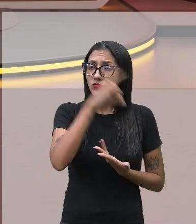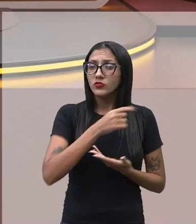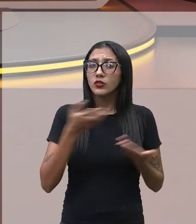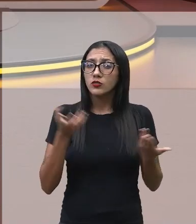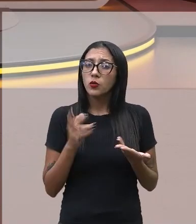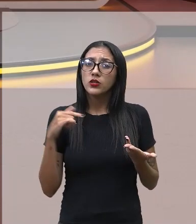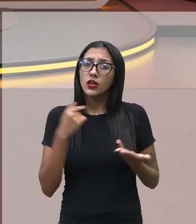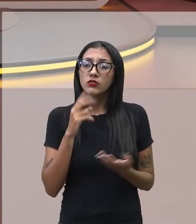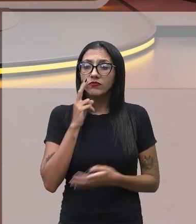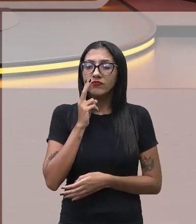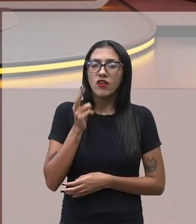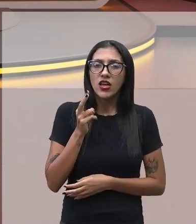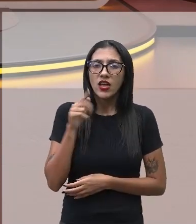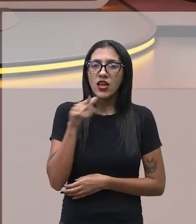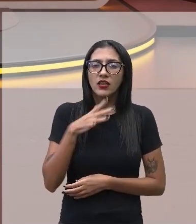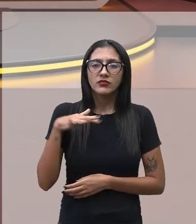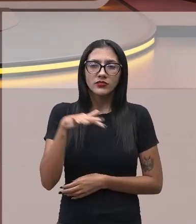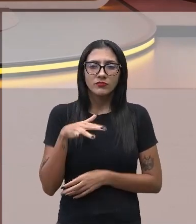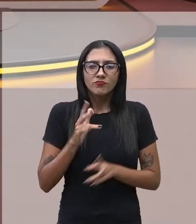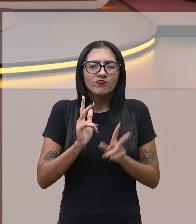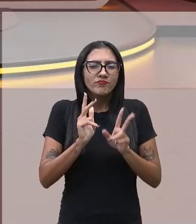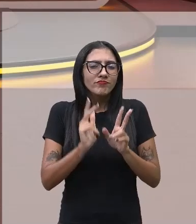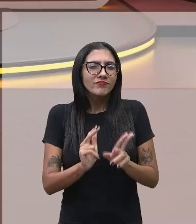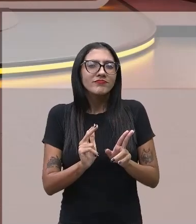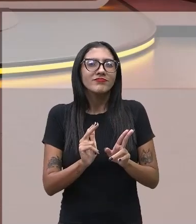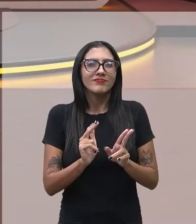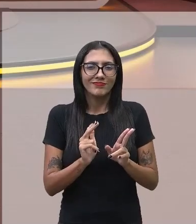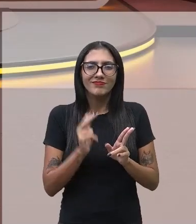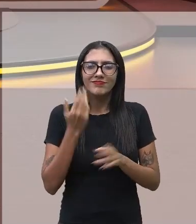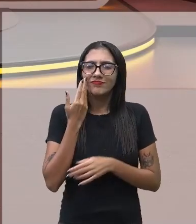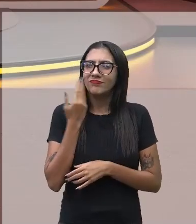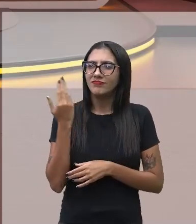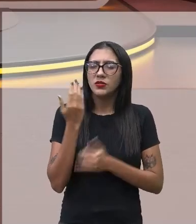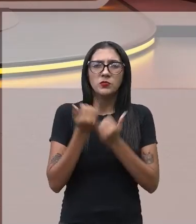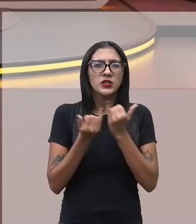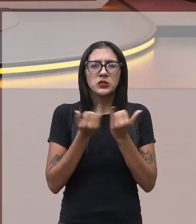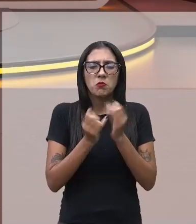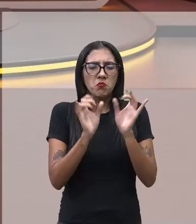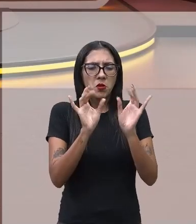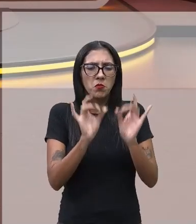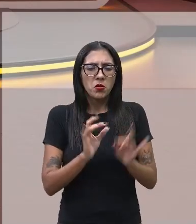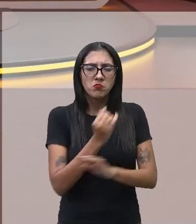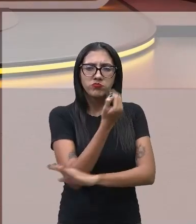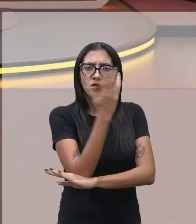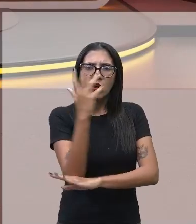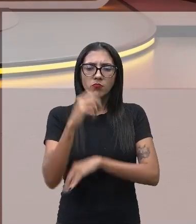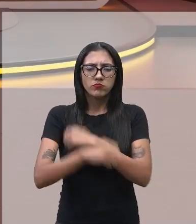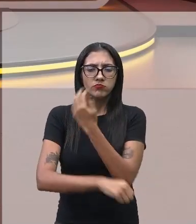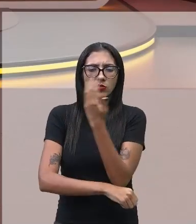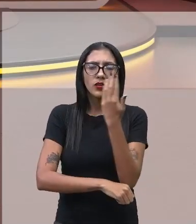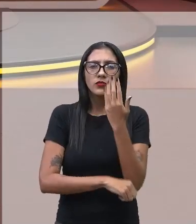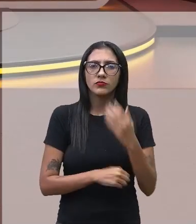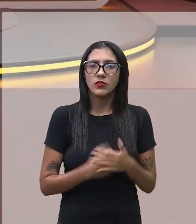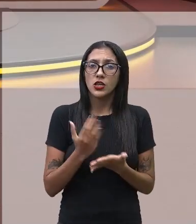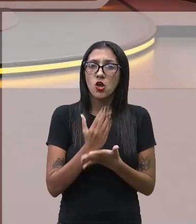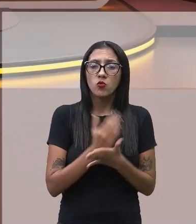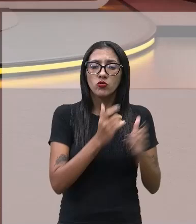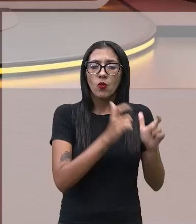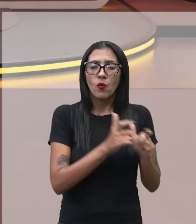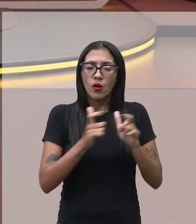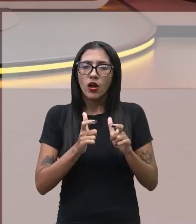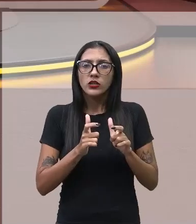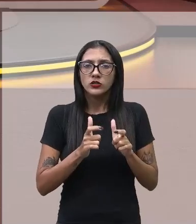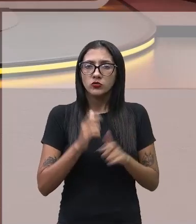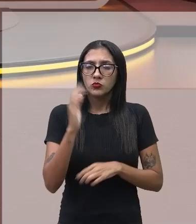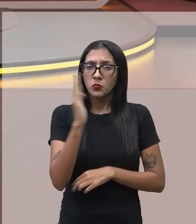ver esses lugares com essa preservação assim tão intacta em alguns lugares do país, tá? Não só em alguns lugares do